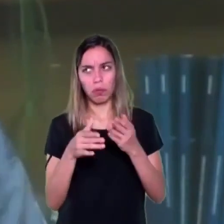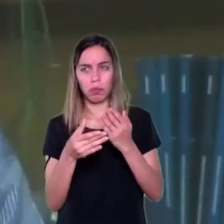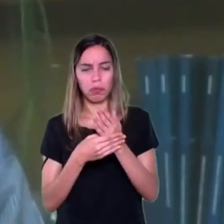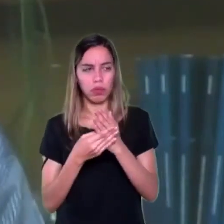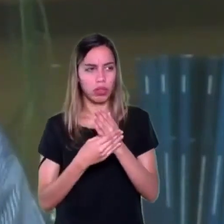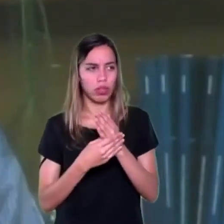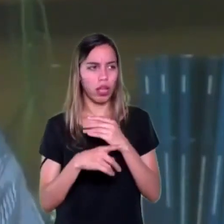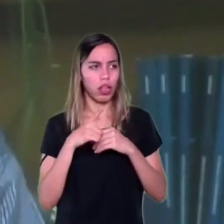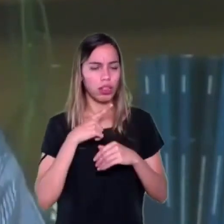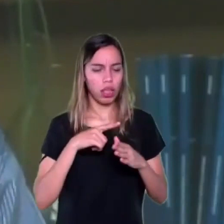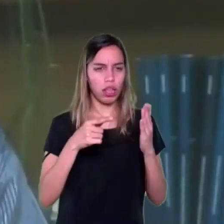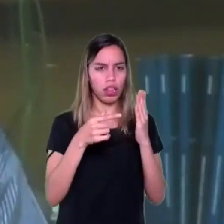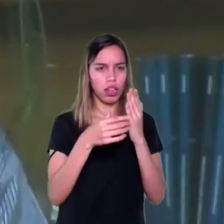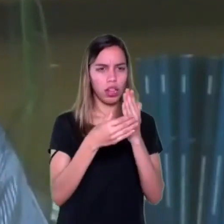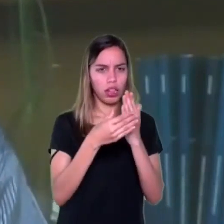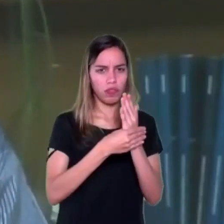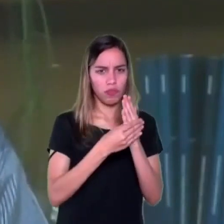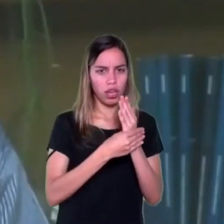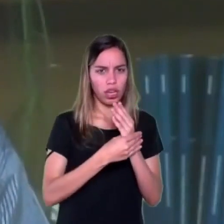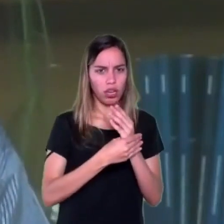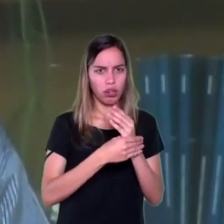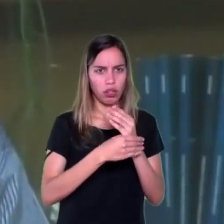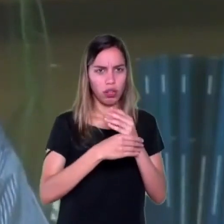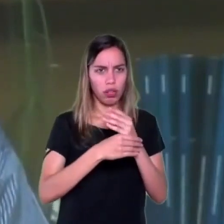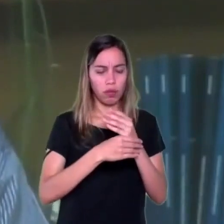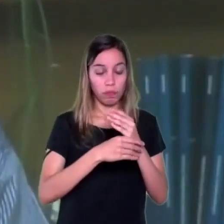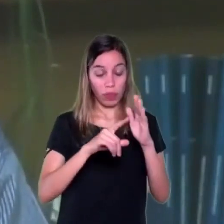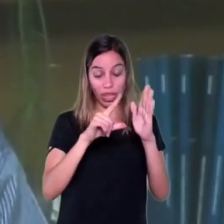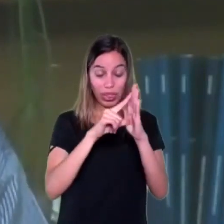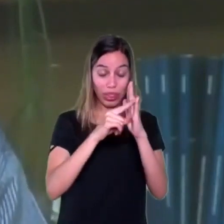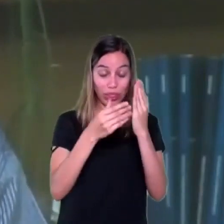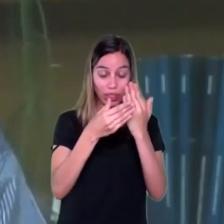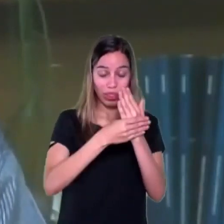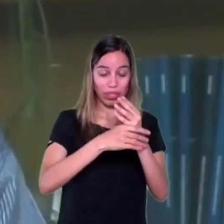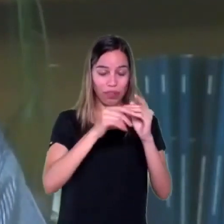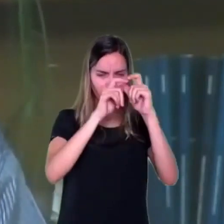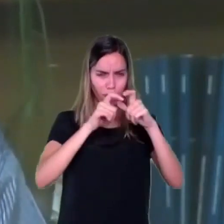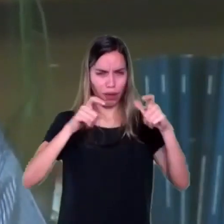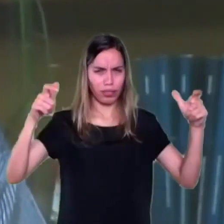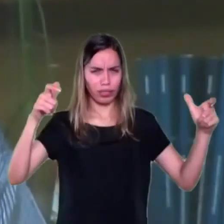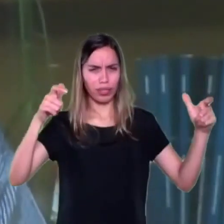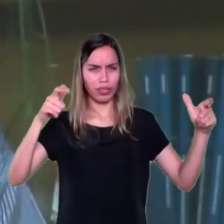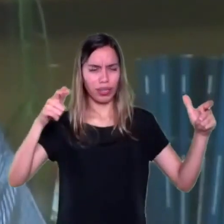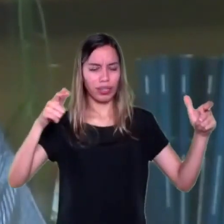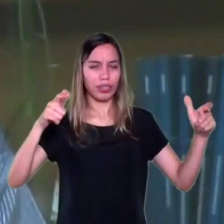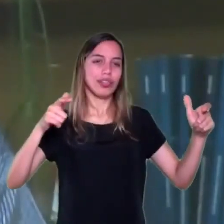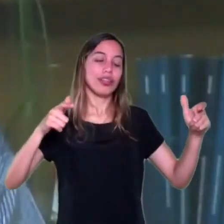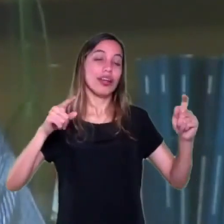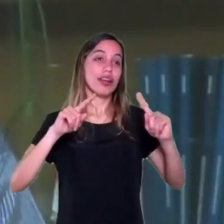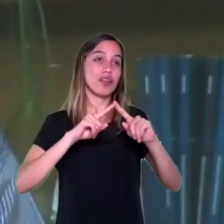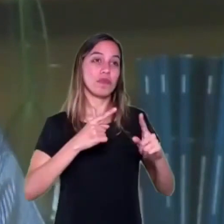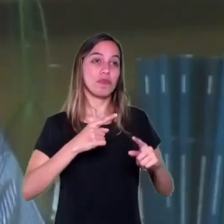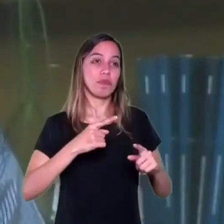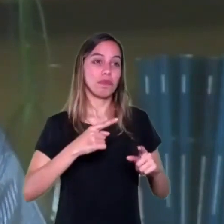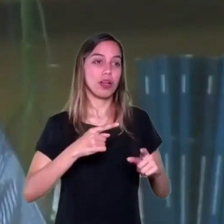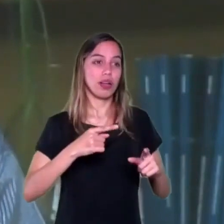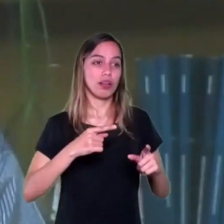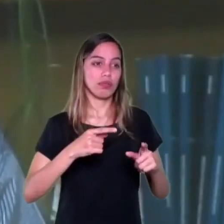da cidade, muito ampla, tá? Mas o mercado editorial ele deu uma